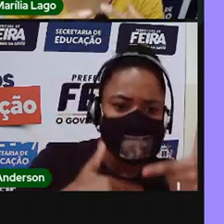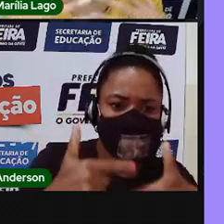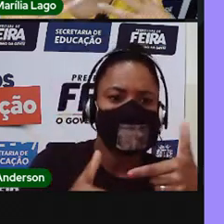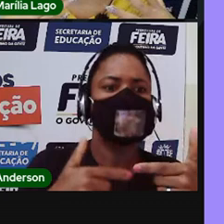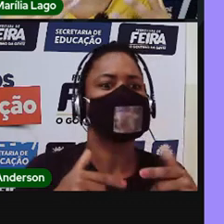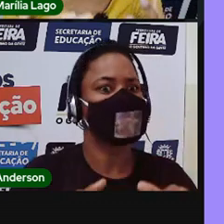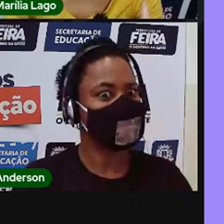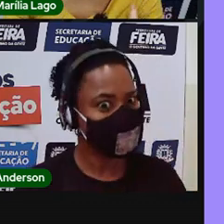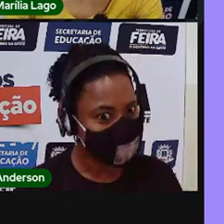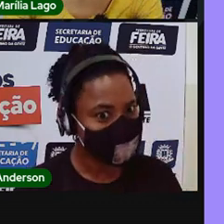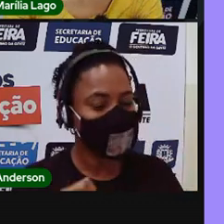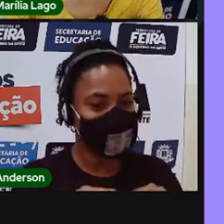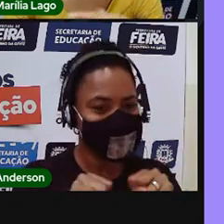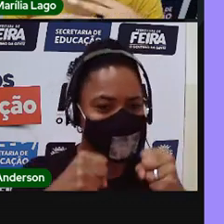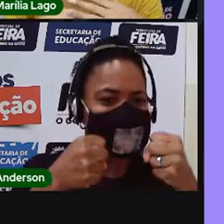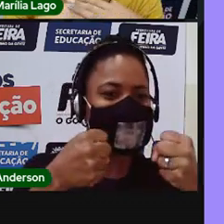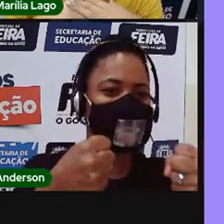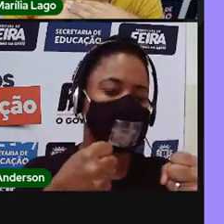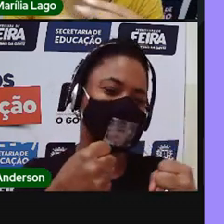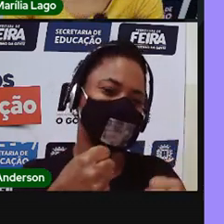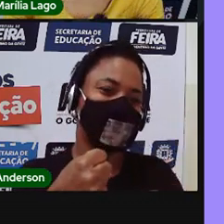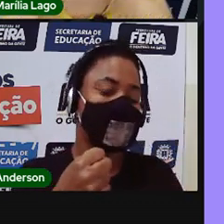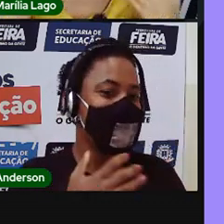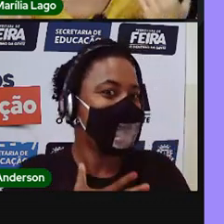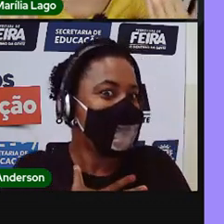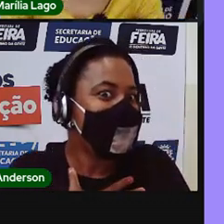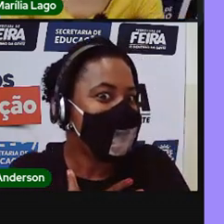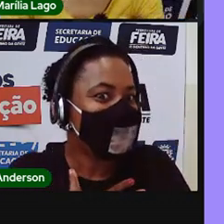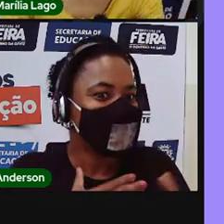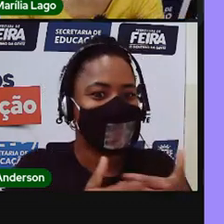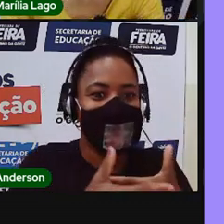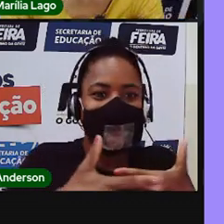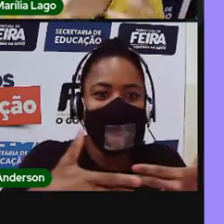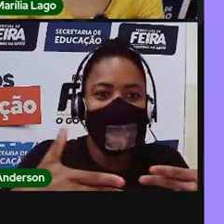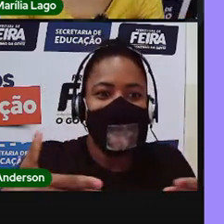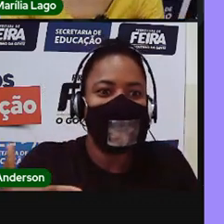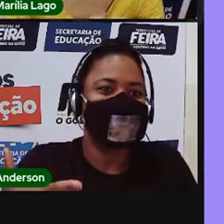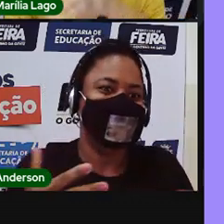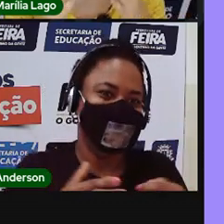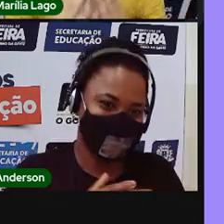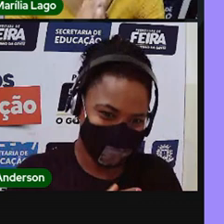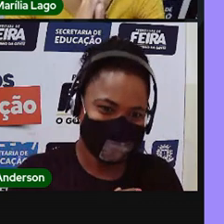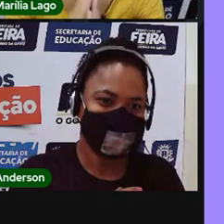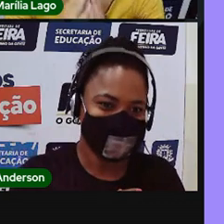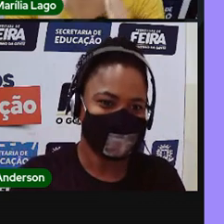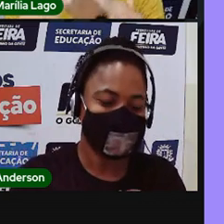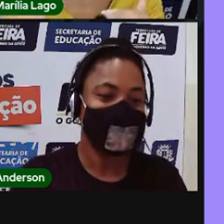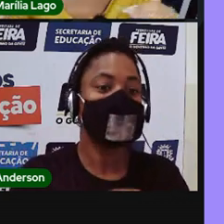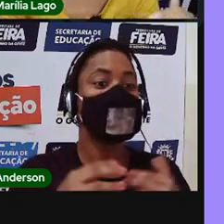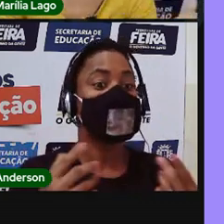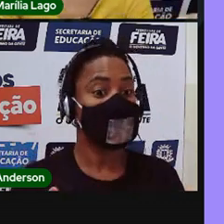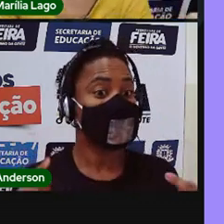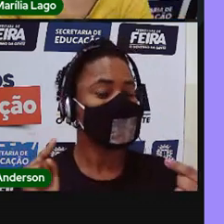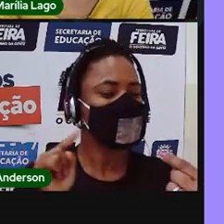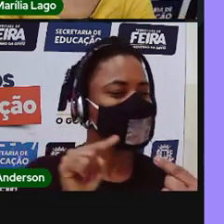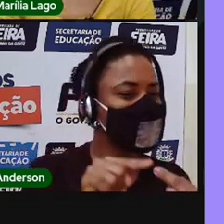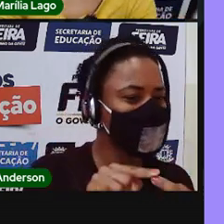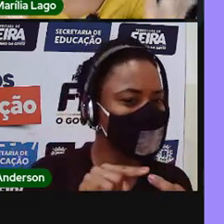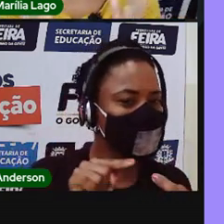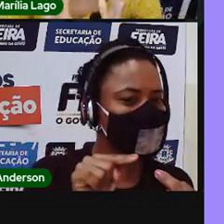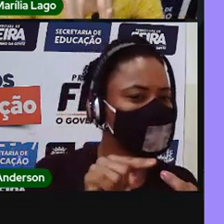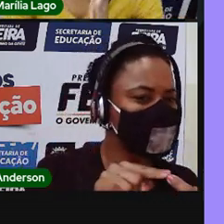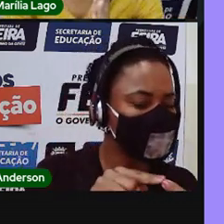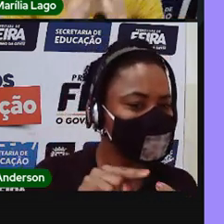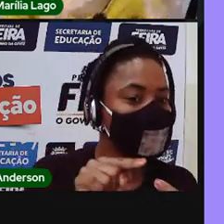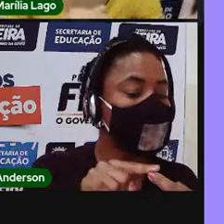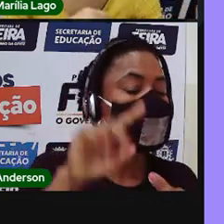tem pelas coisas que a gente faz, né? Com os significados de tudo, gera uma transformação.